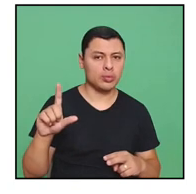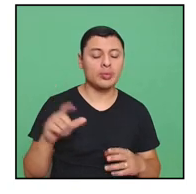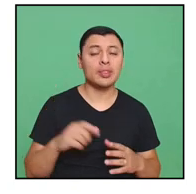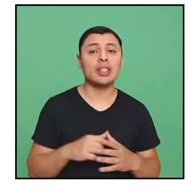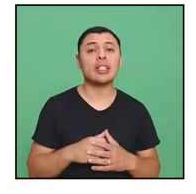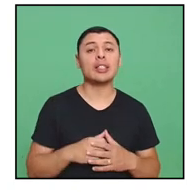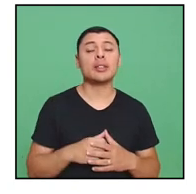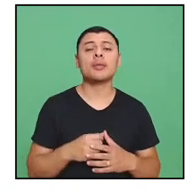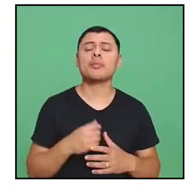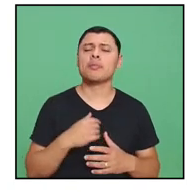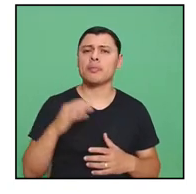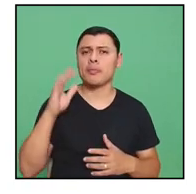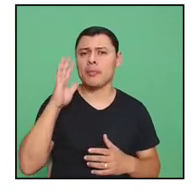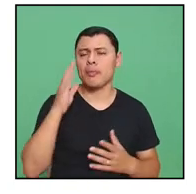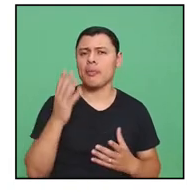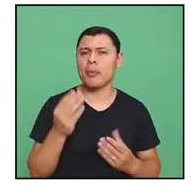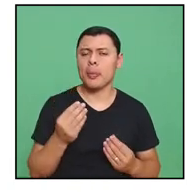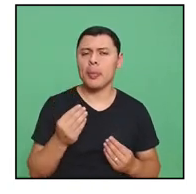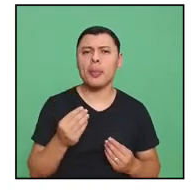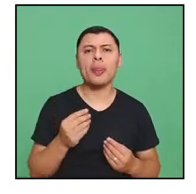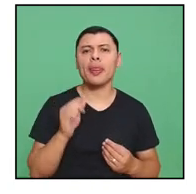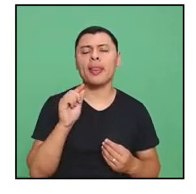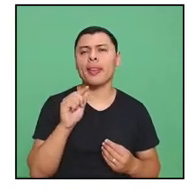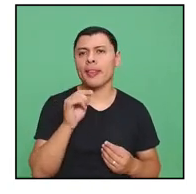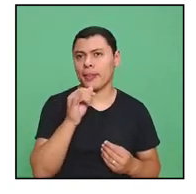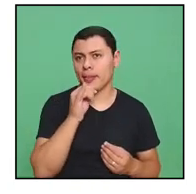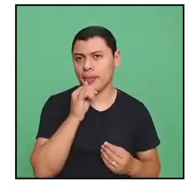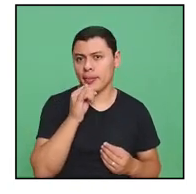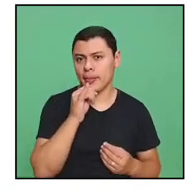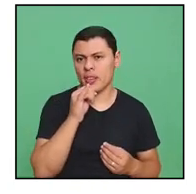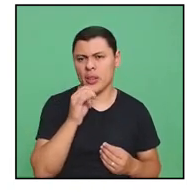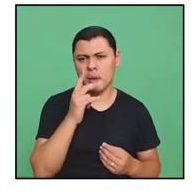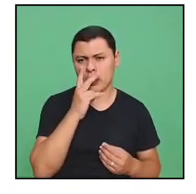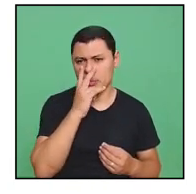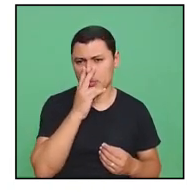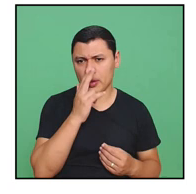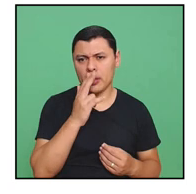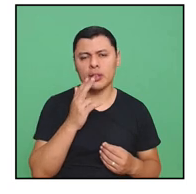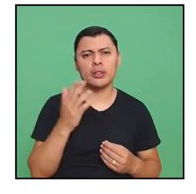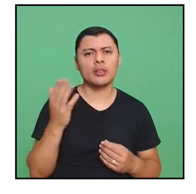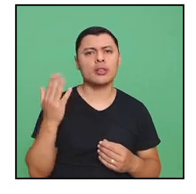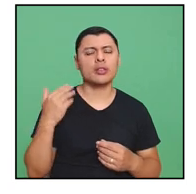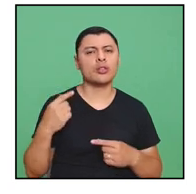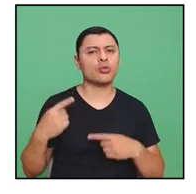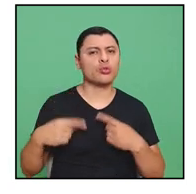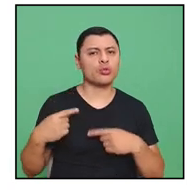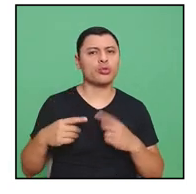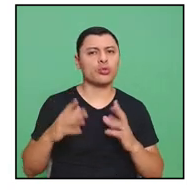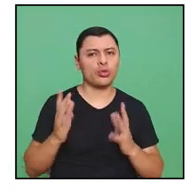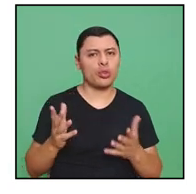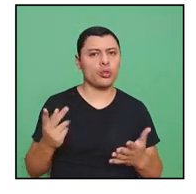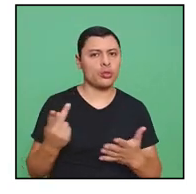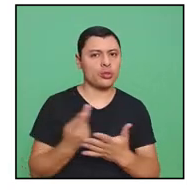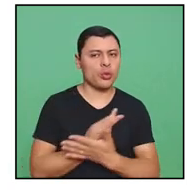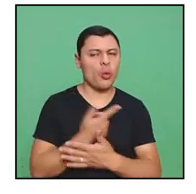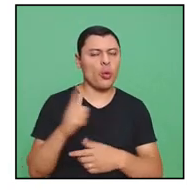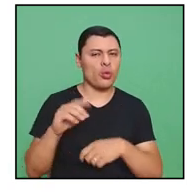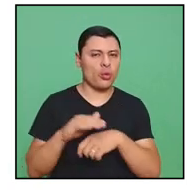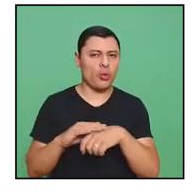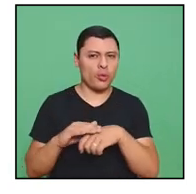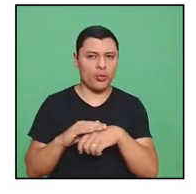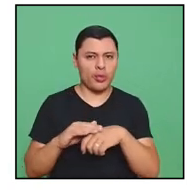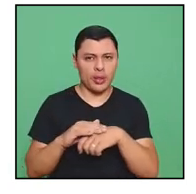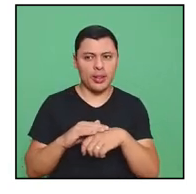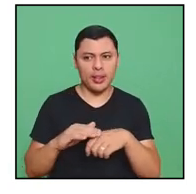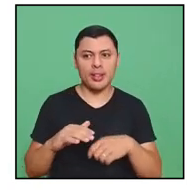pensando muito, por exemplo, assim, né, sobre, acho que foi até uma discussão que apareceu algumas vezes nas outras conversas aqui